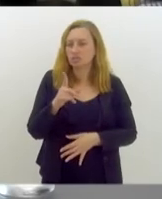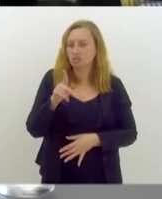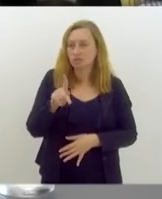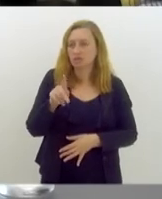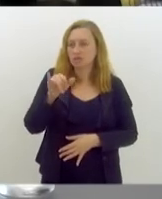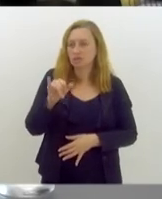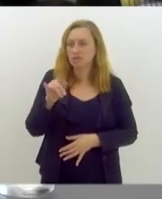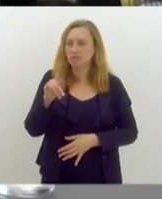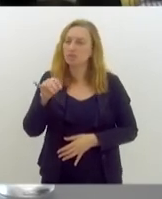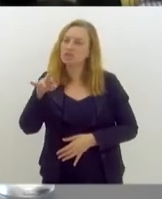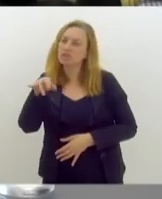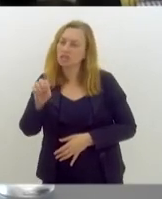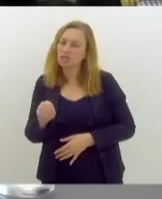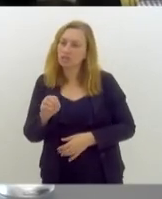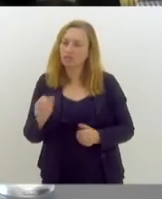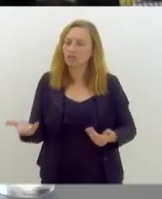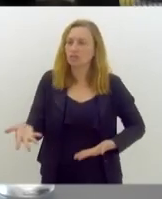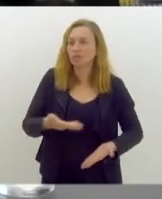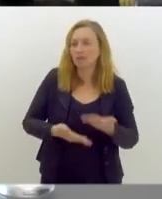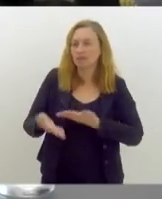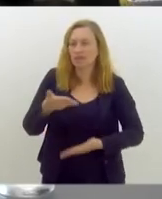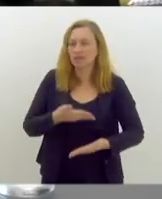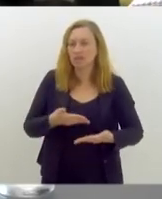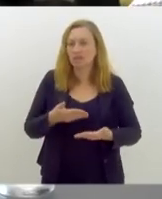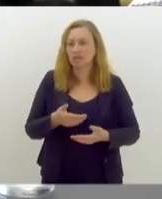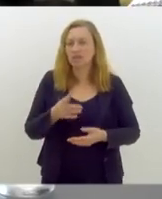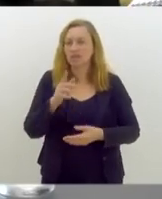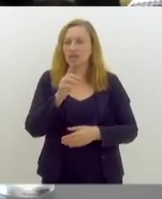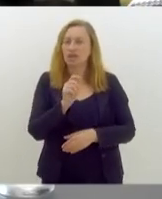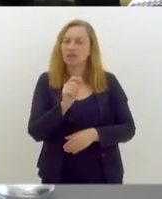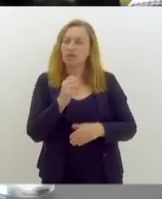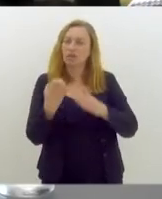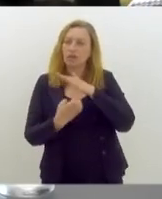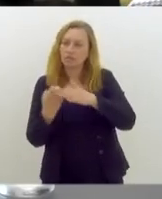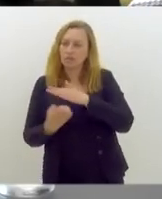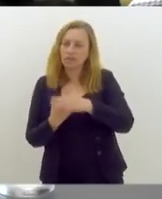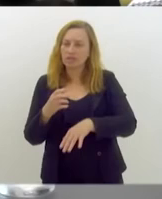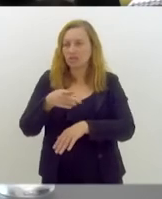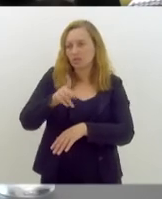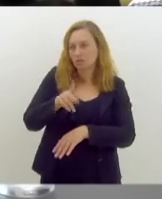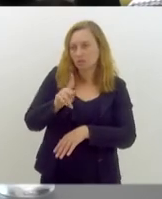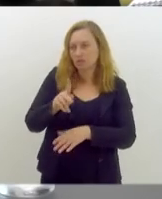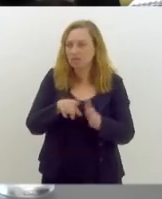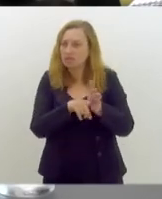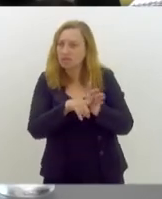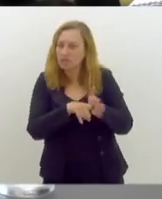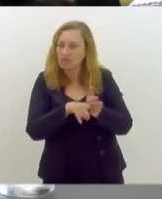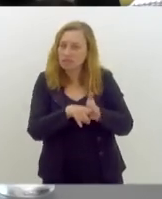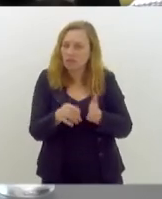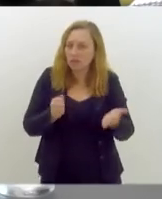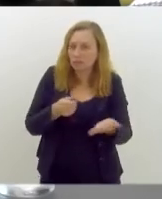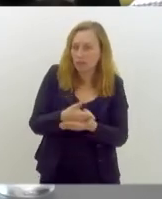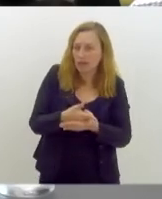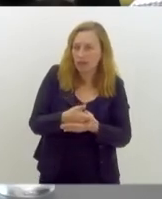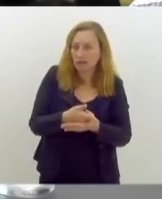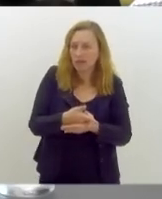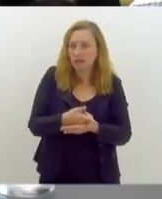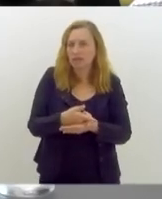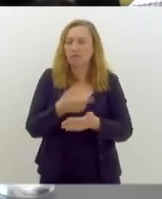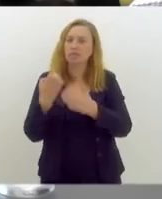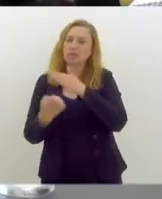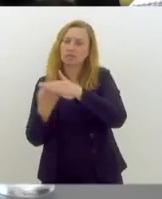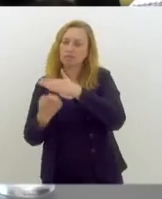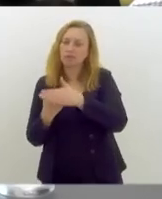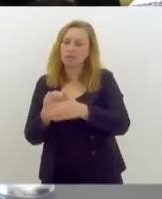Nacional do petróleo para para fiscalizar o cálculo das participações especiais pagas pelas companhias de petróleo